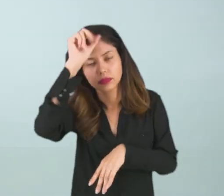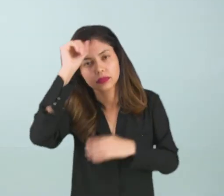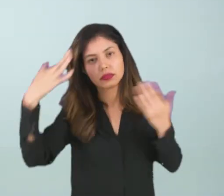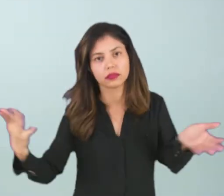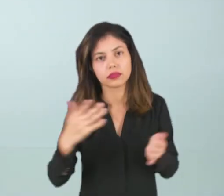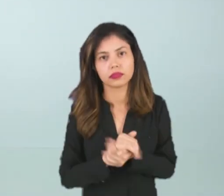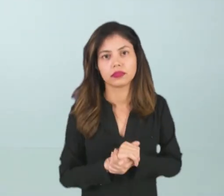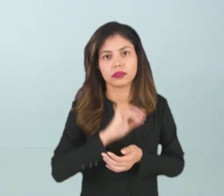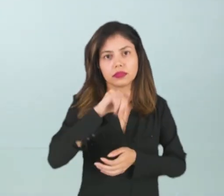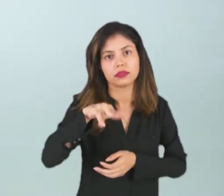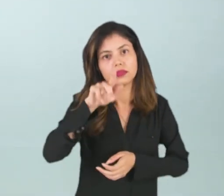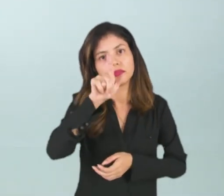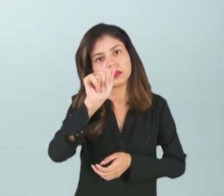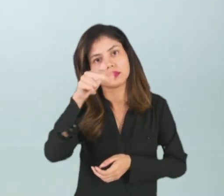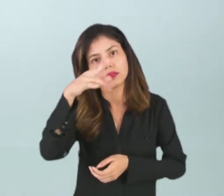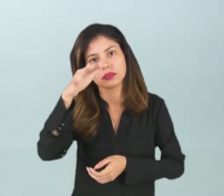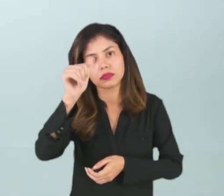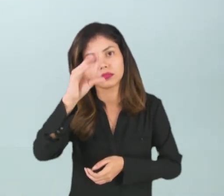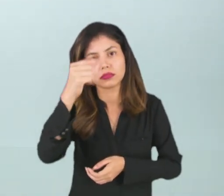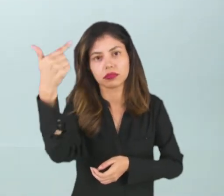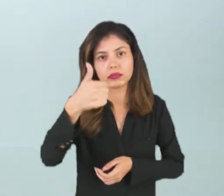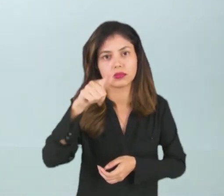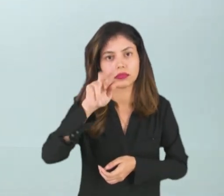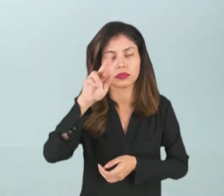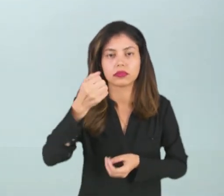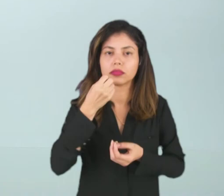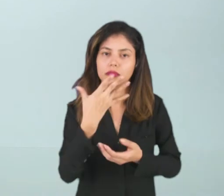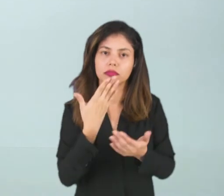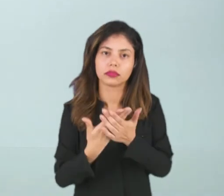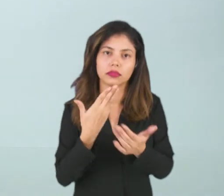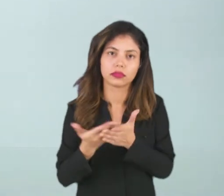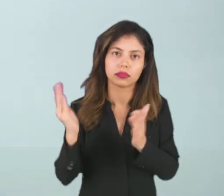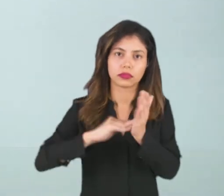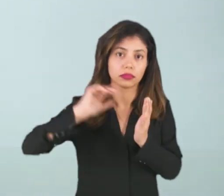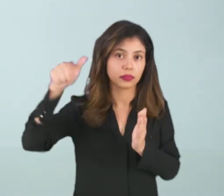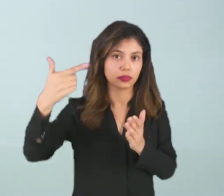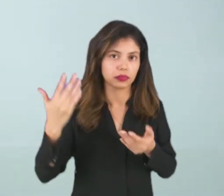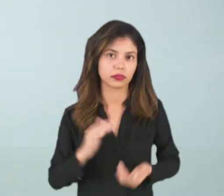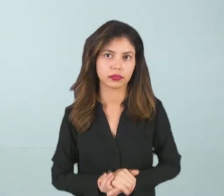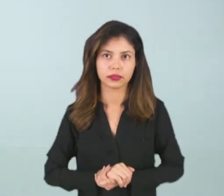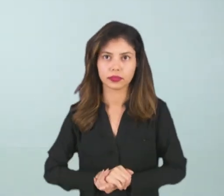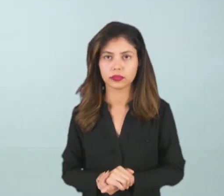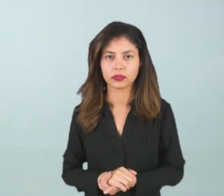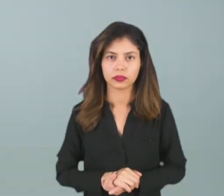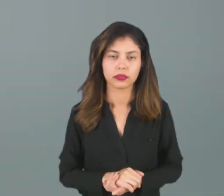conhecimentos acerca das inequações do segundo grau. Boa aula e até a próxima!